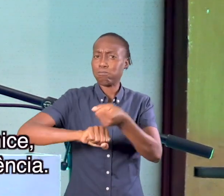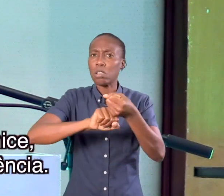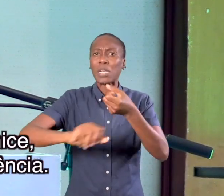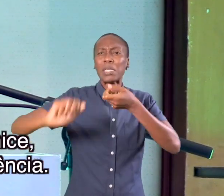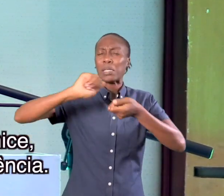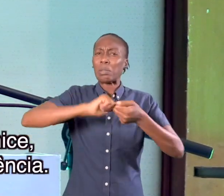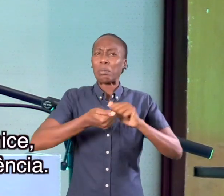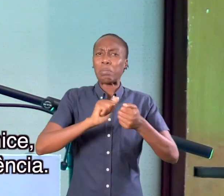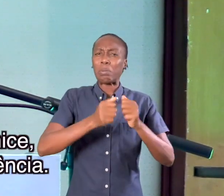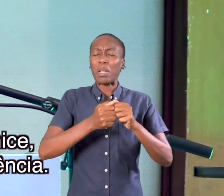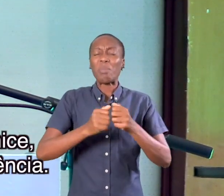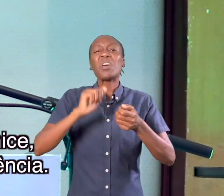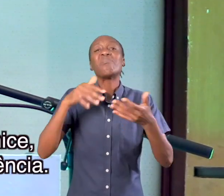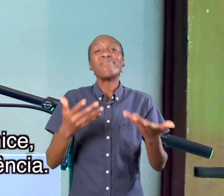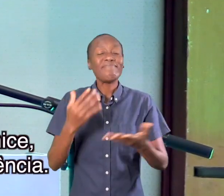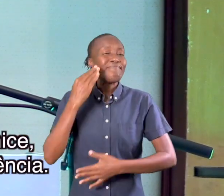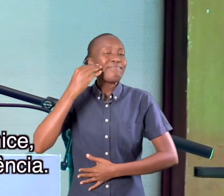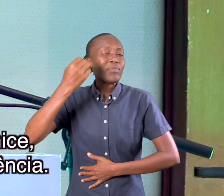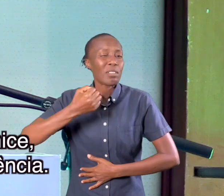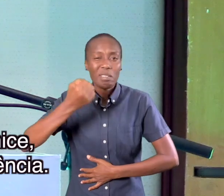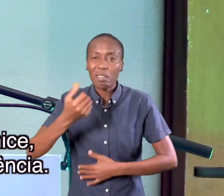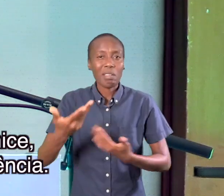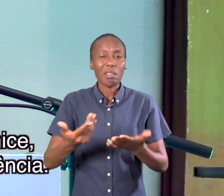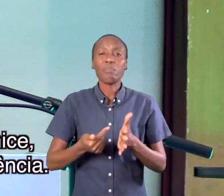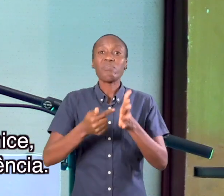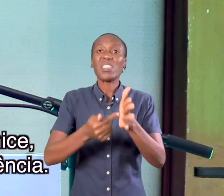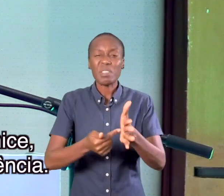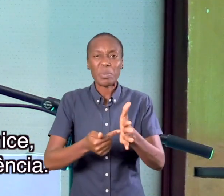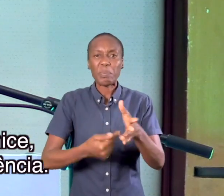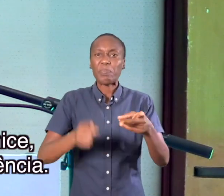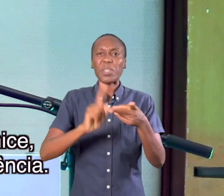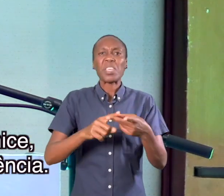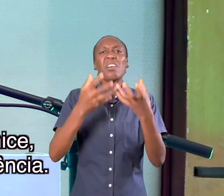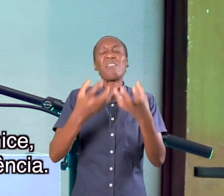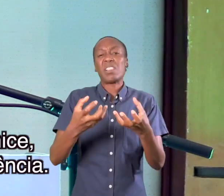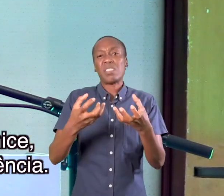problemas causados pela velhice, por exemplo, ou falta de renda,